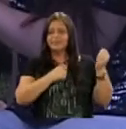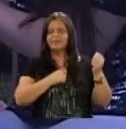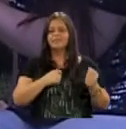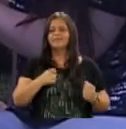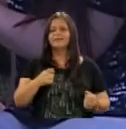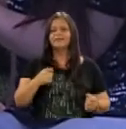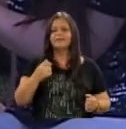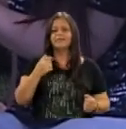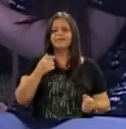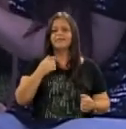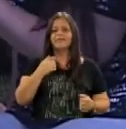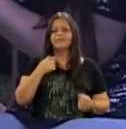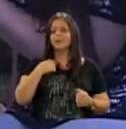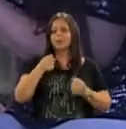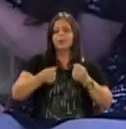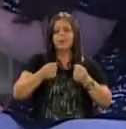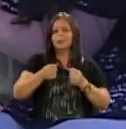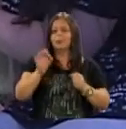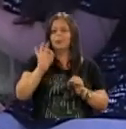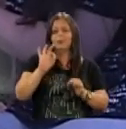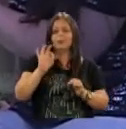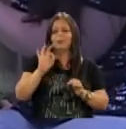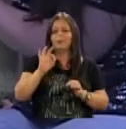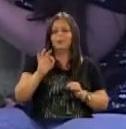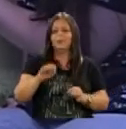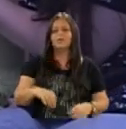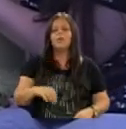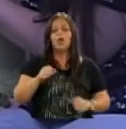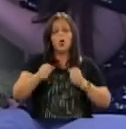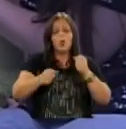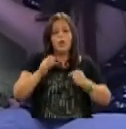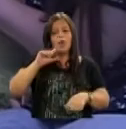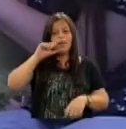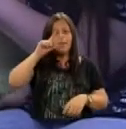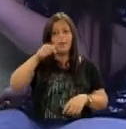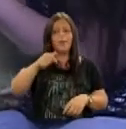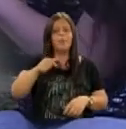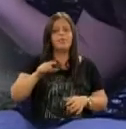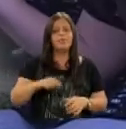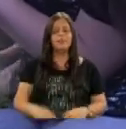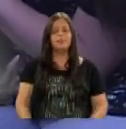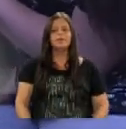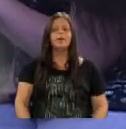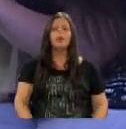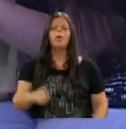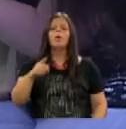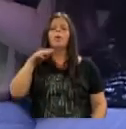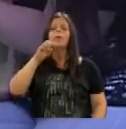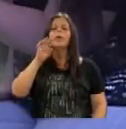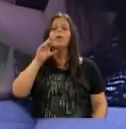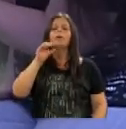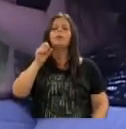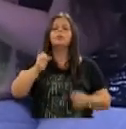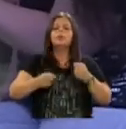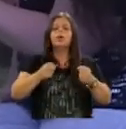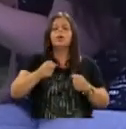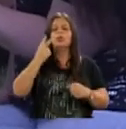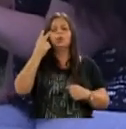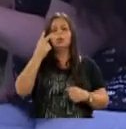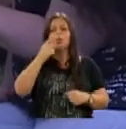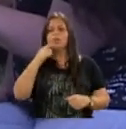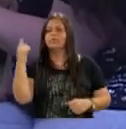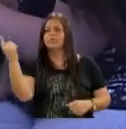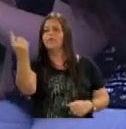correr não corre nenhum correu correu depois mais tarde igual com quantos metros e corre em volta na